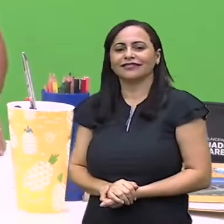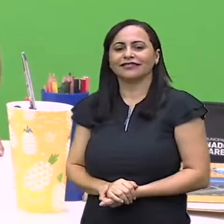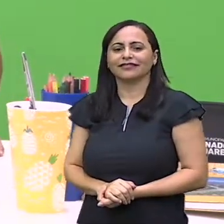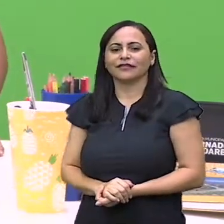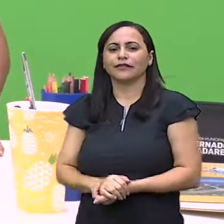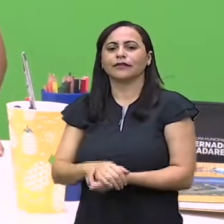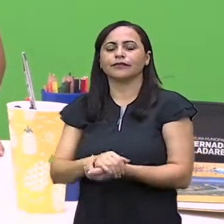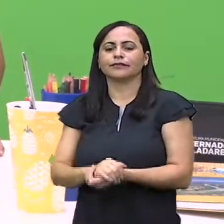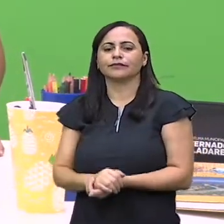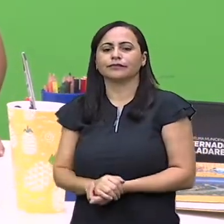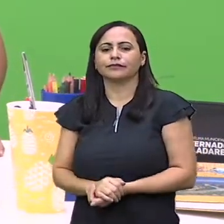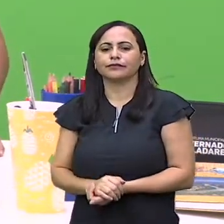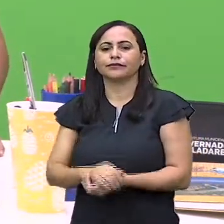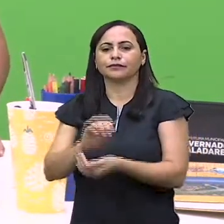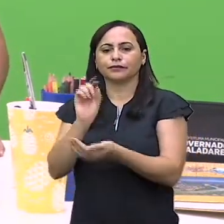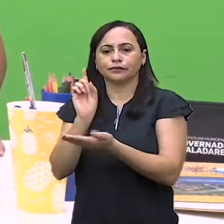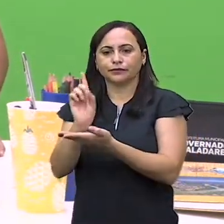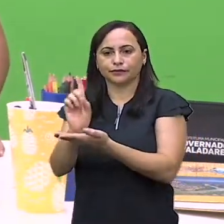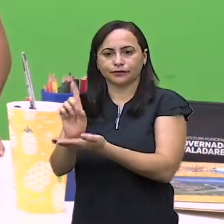Peraí, esse aqui.